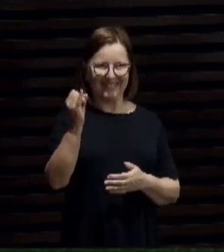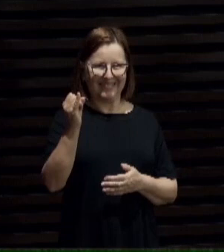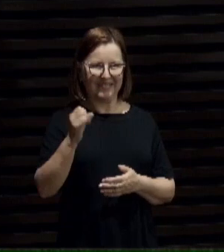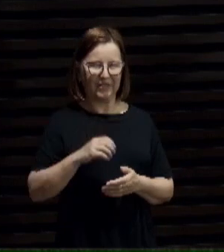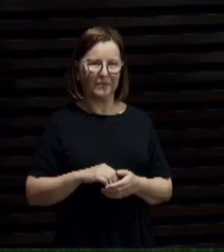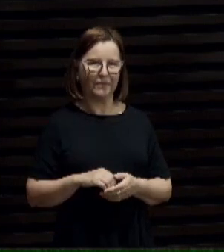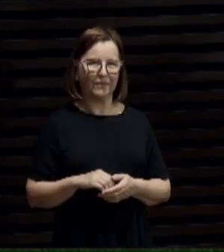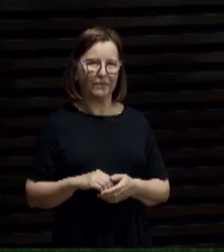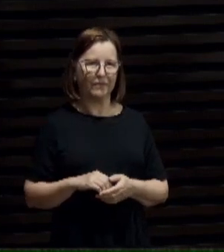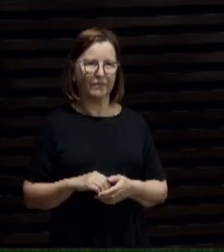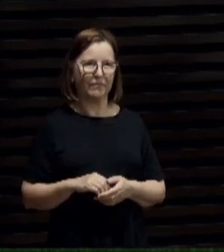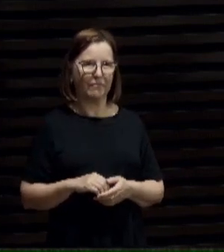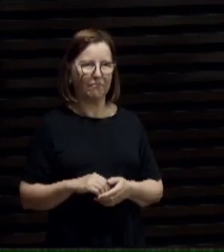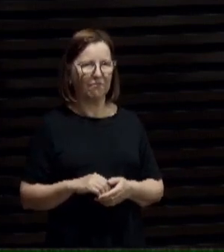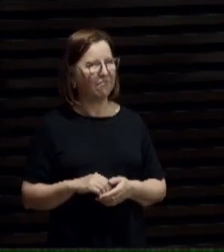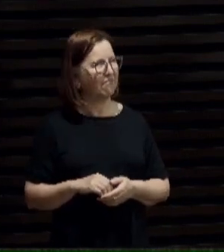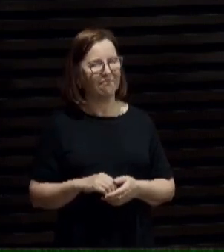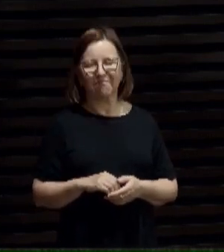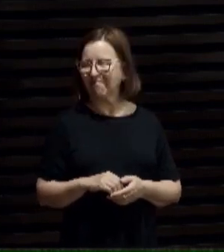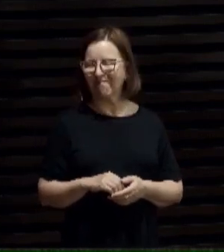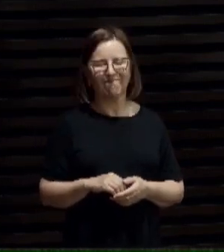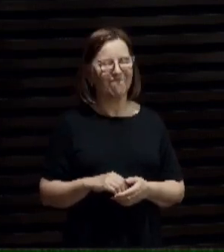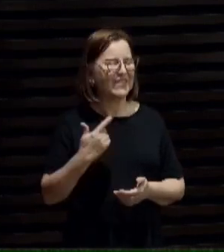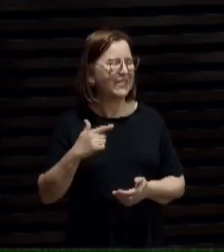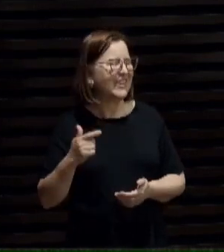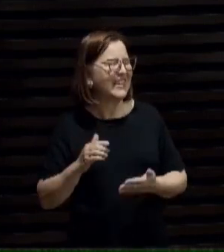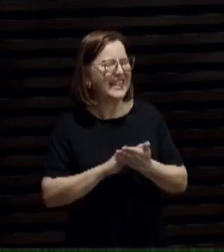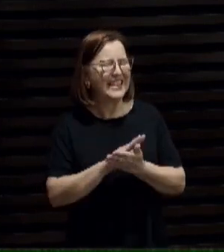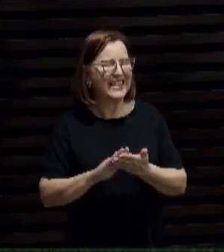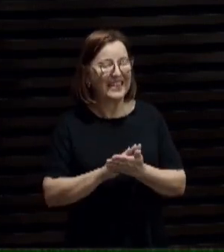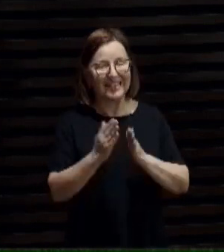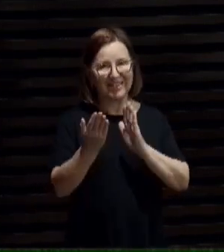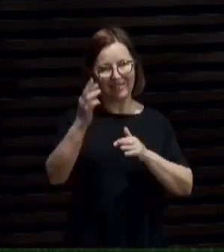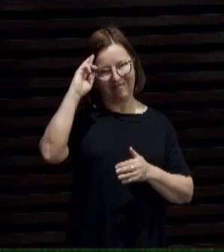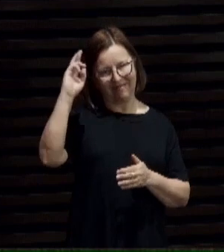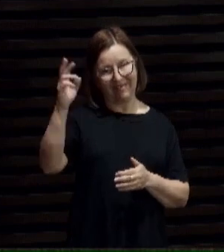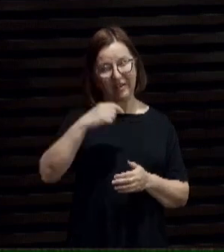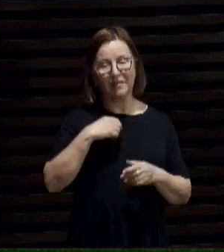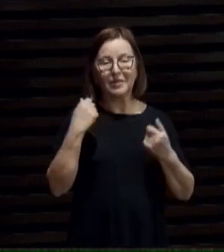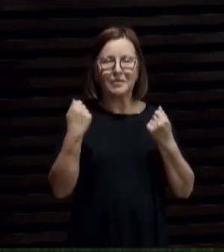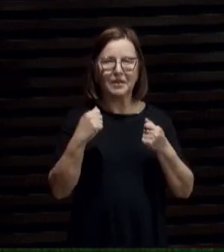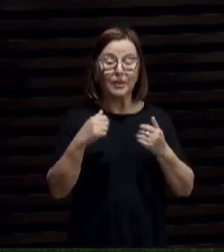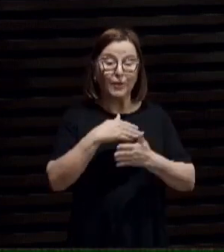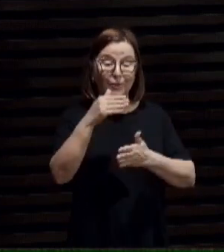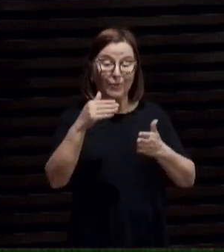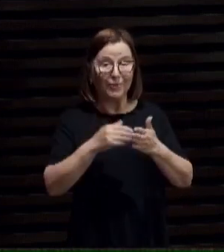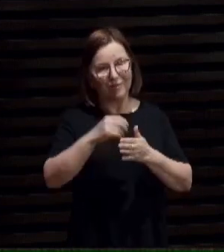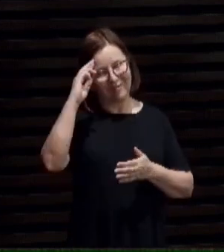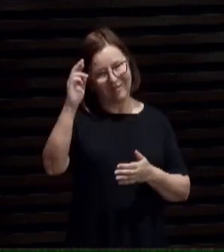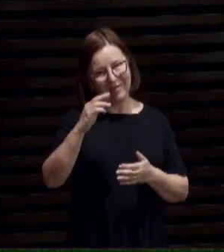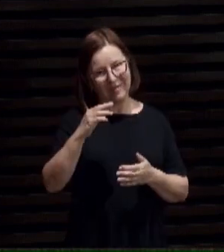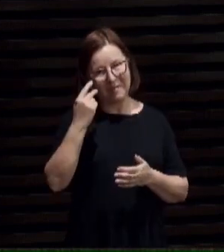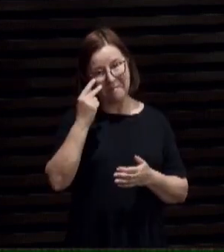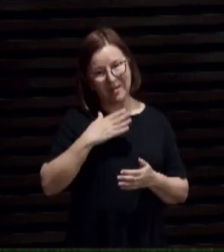Não, eu não tenho nada diante do Senhor. Eu preciso do tudo do Senhor para o meu